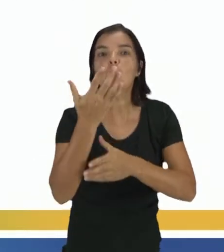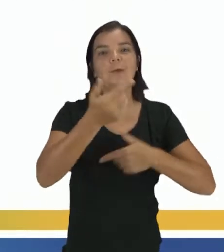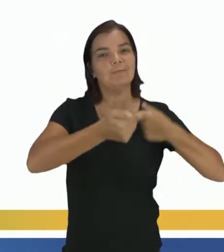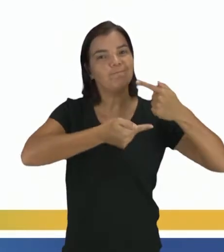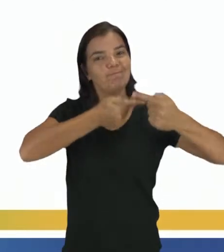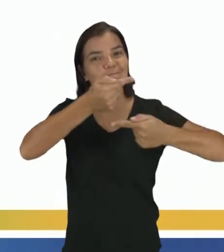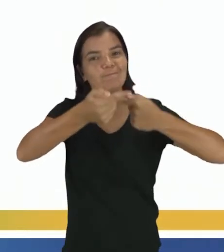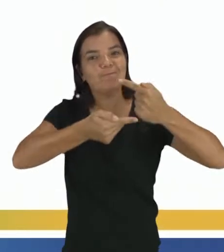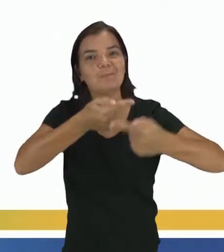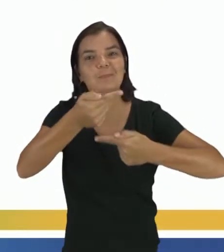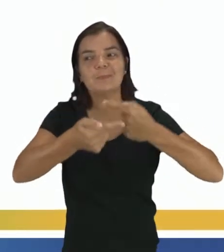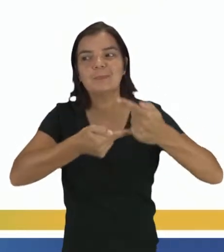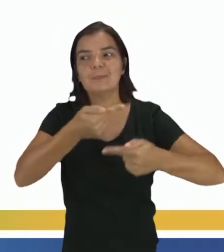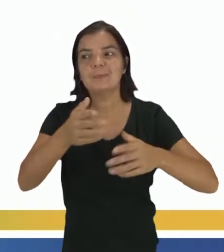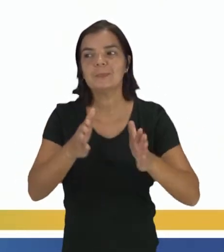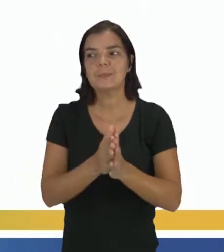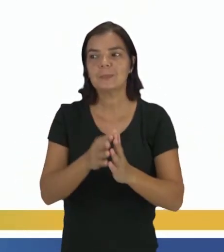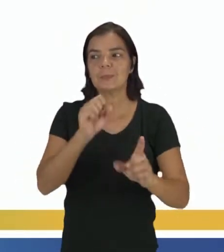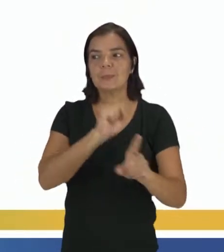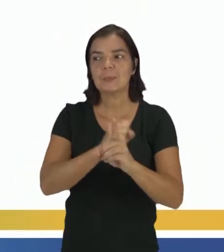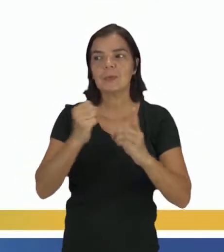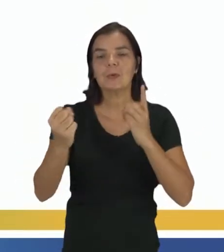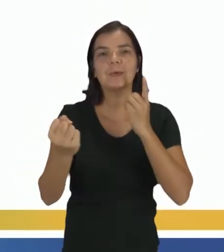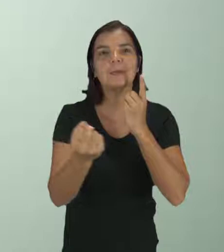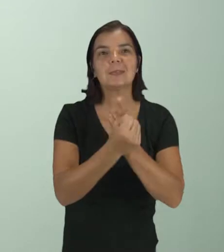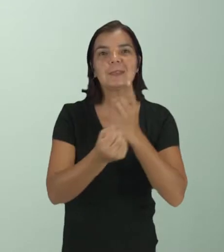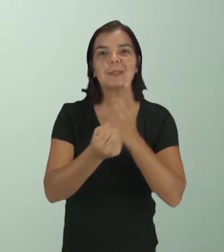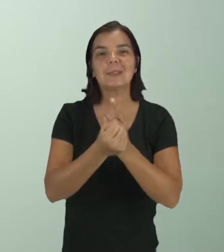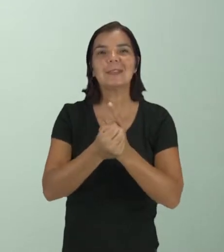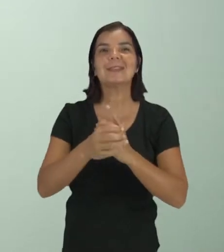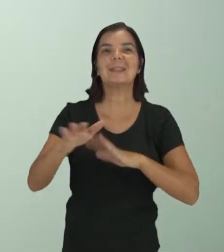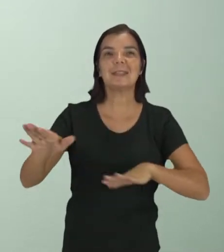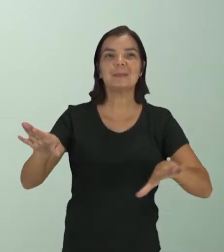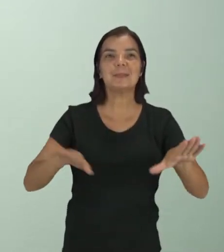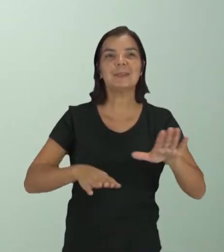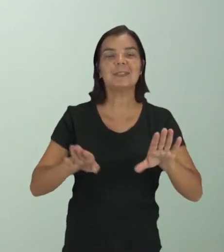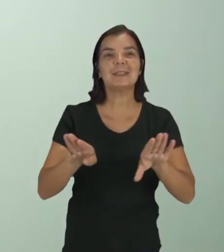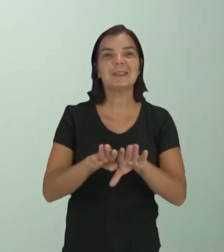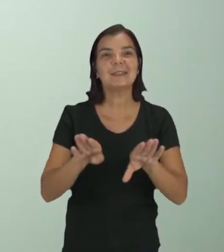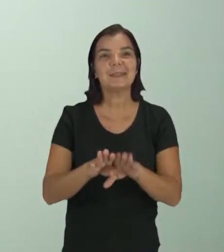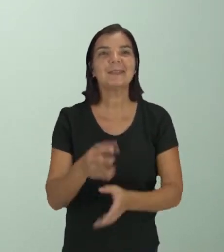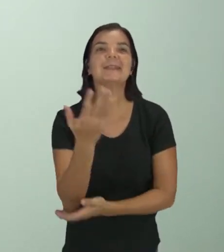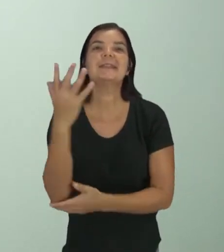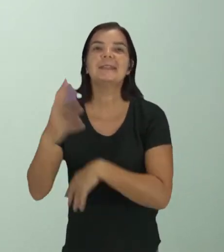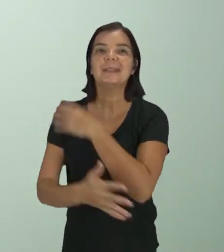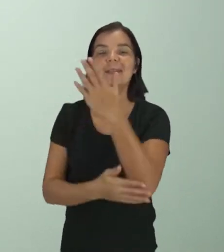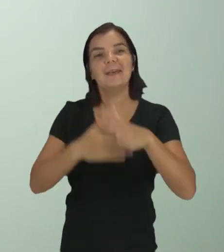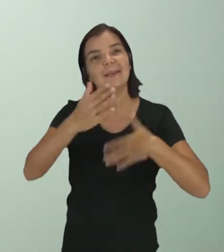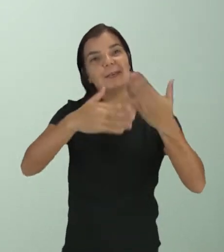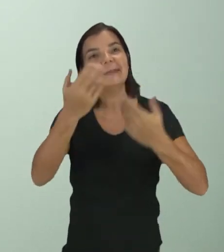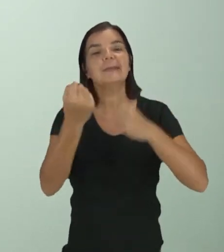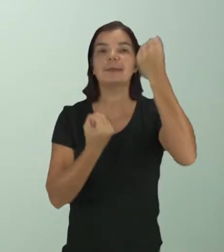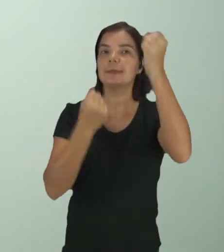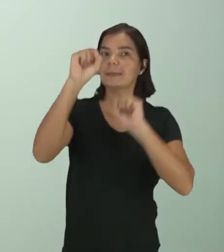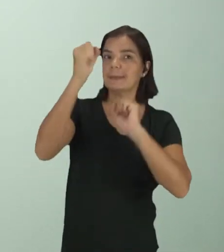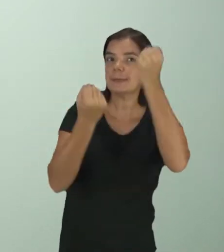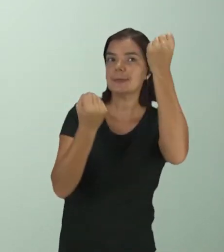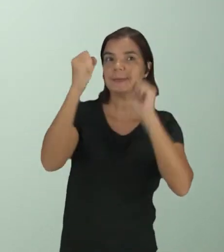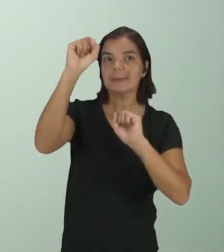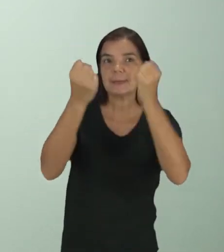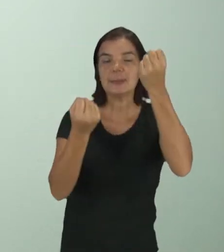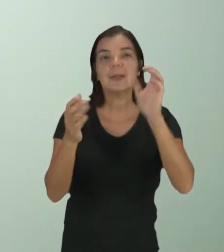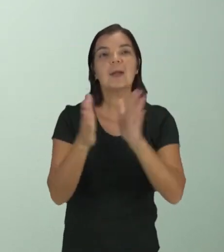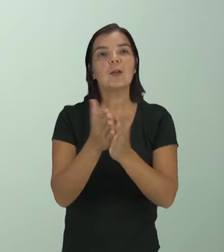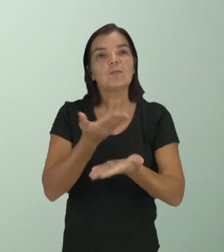que nós sempre falamos, que é da sociedade com a natureza. A sociedade ela não existe sem a natureza. E a partir dessas revoluções industriais, a